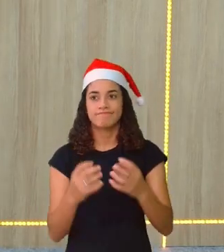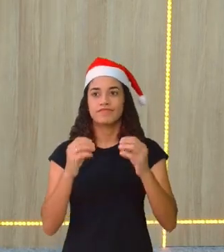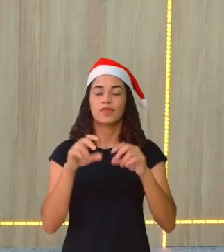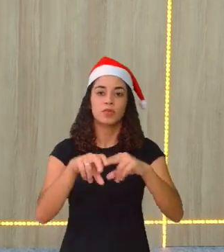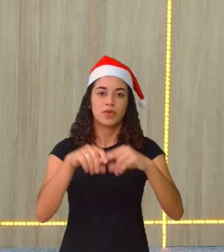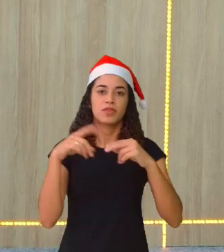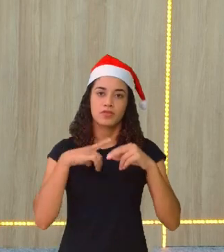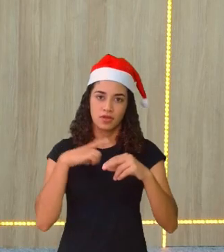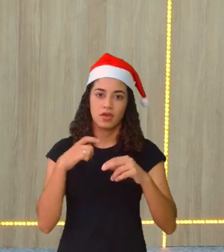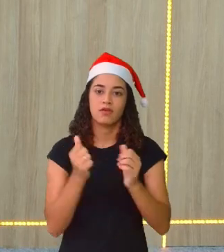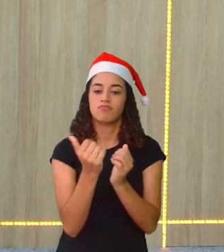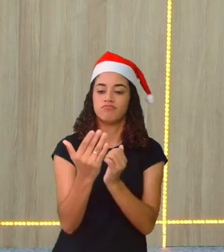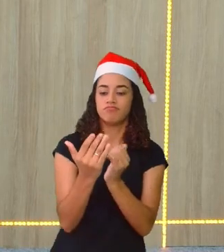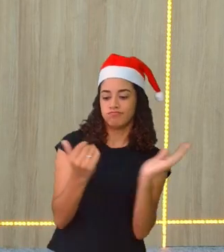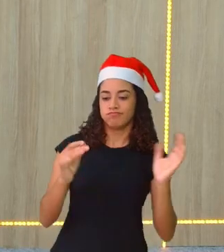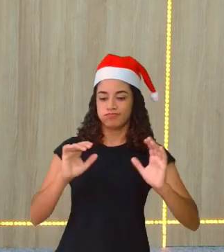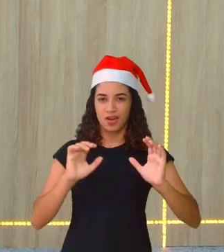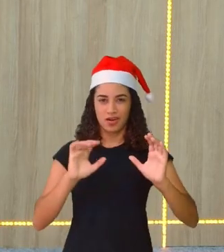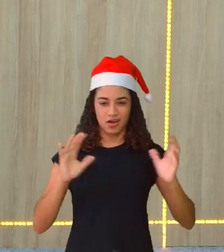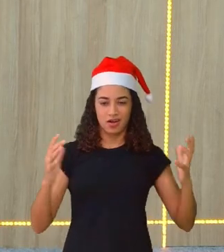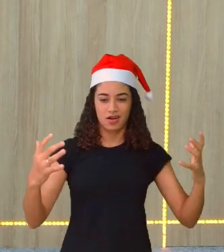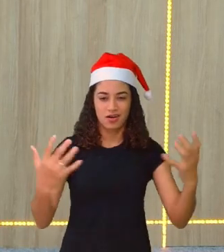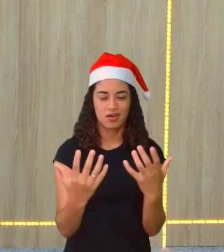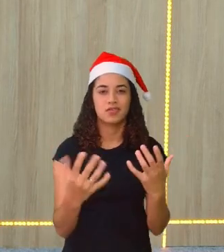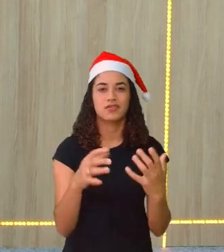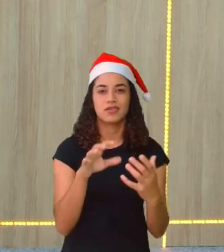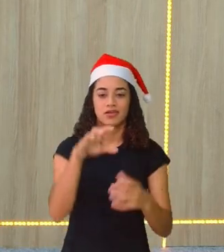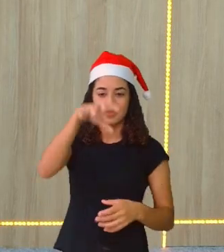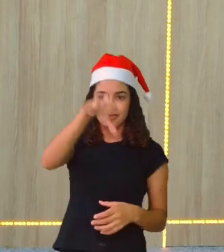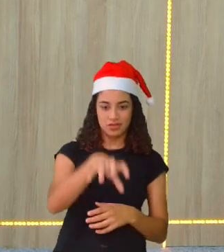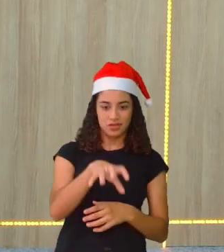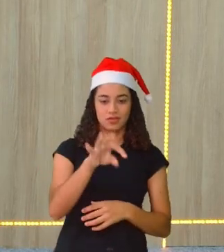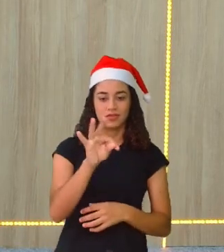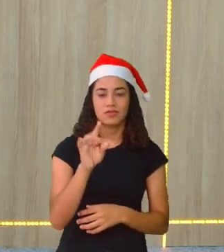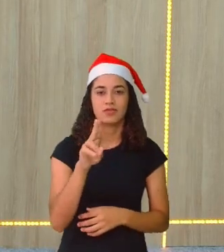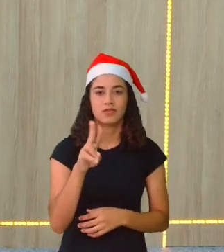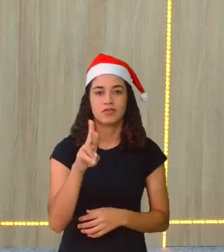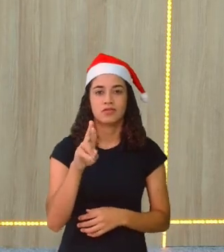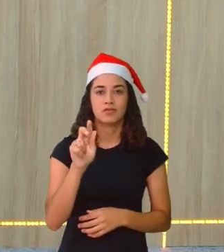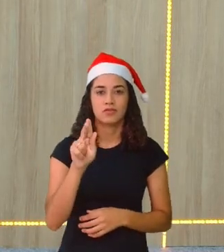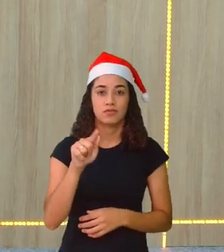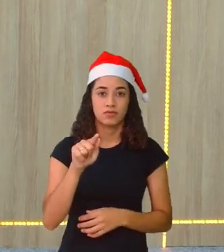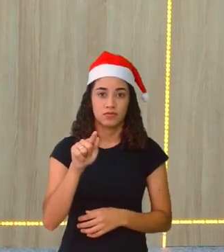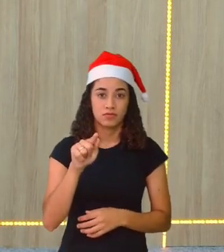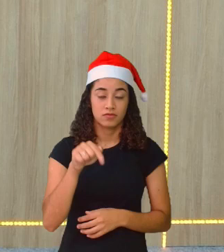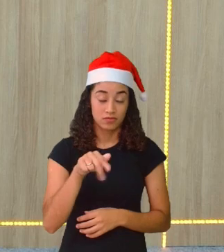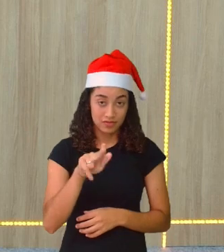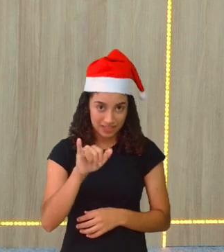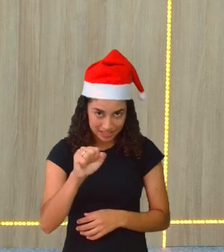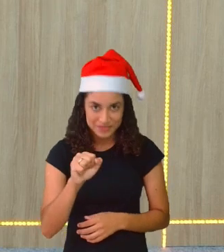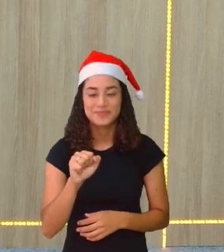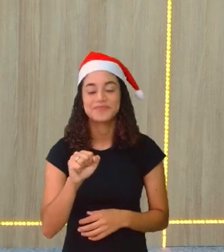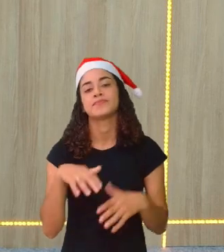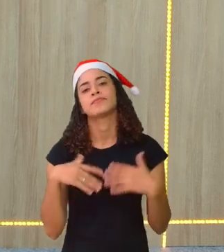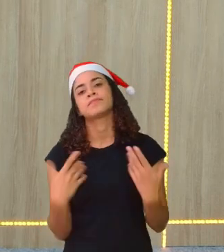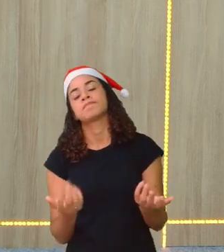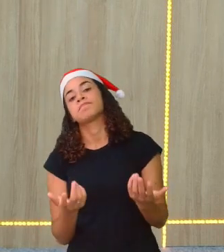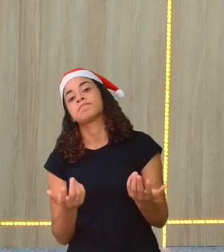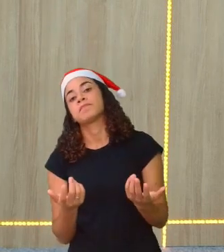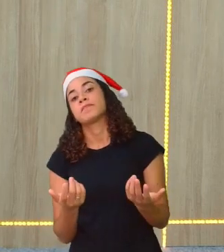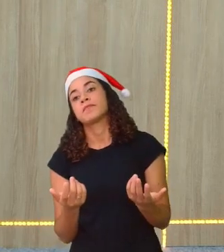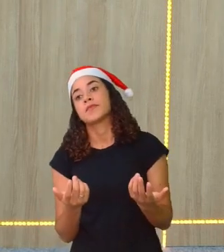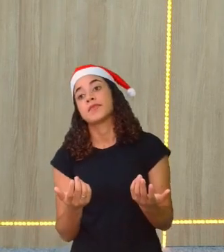né? Mas aí, ó, nesse território, a gente teve ali a figura, né, do São Nicolau, e o